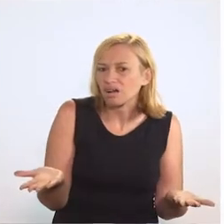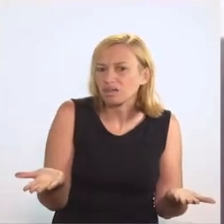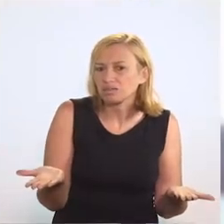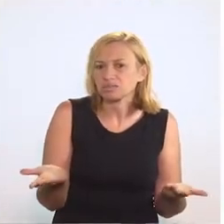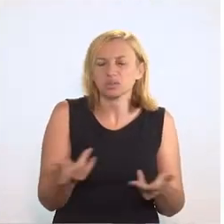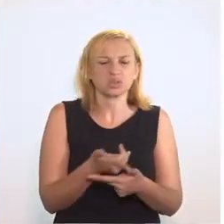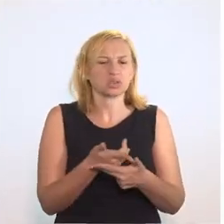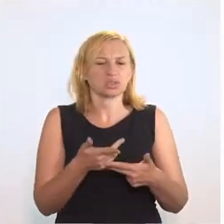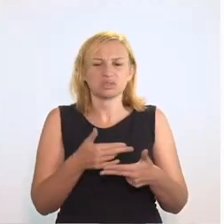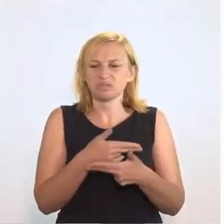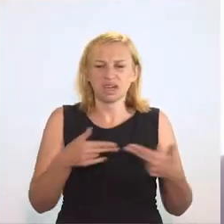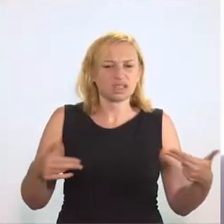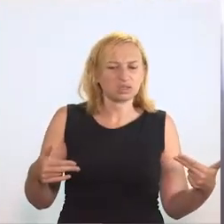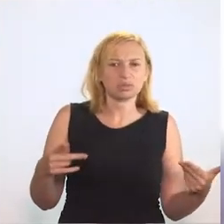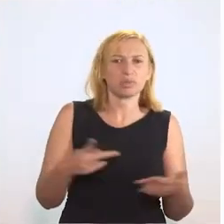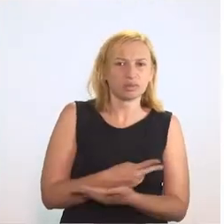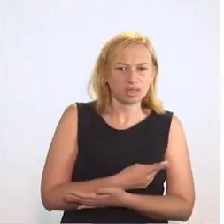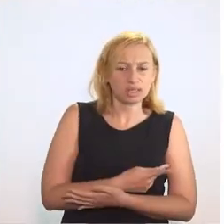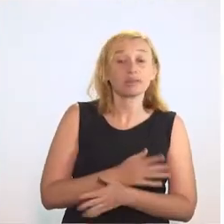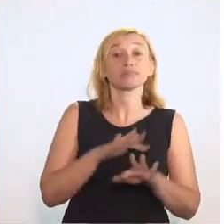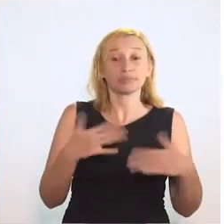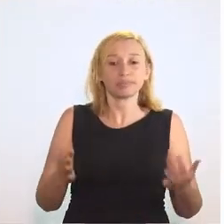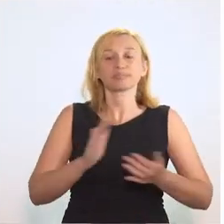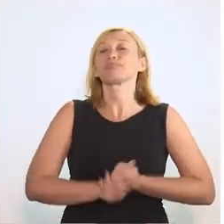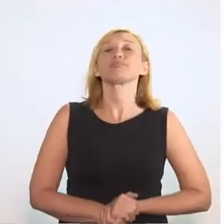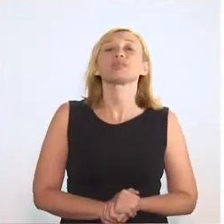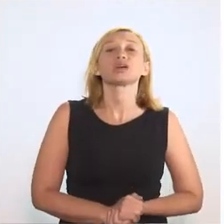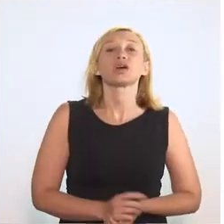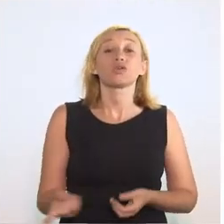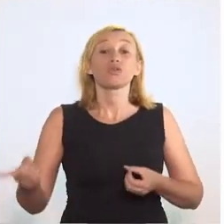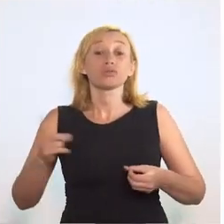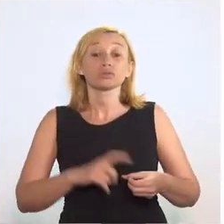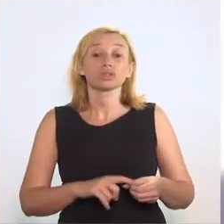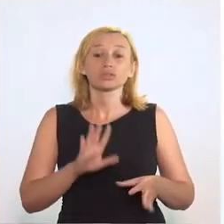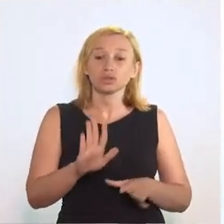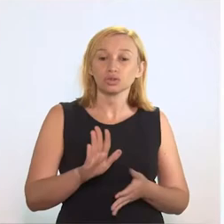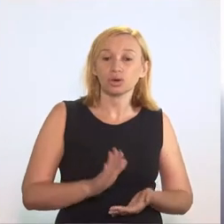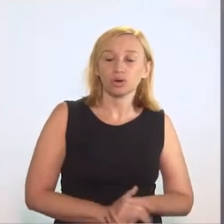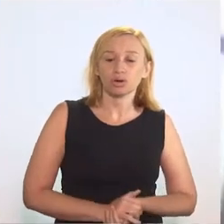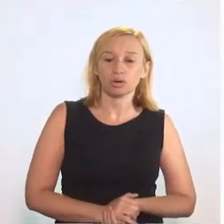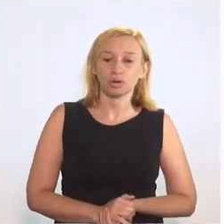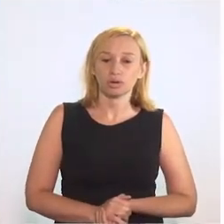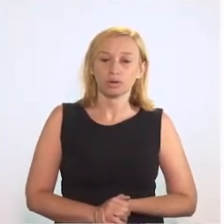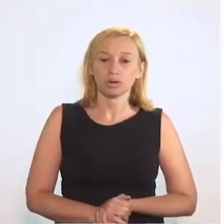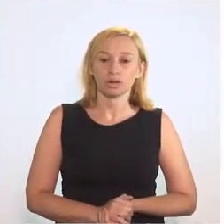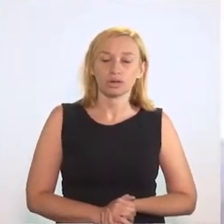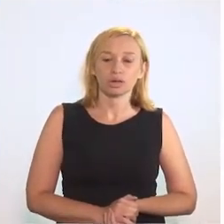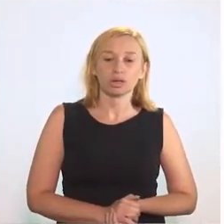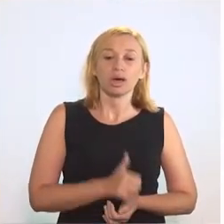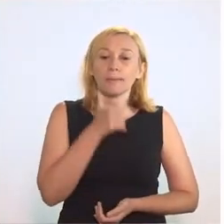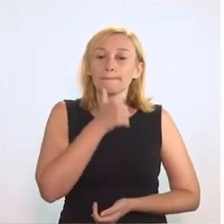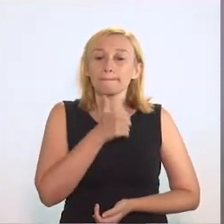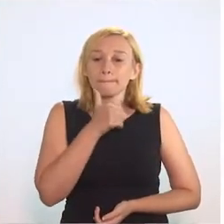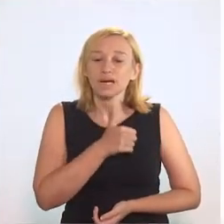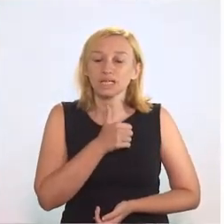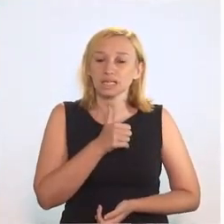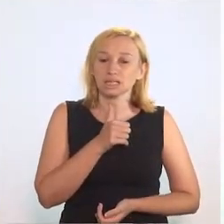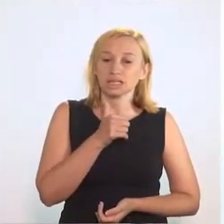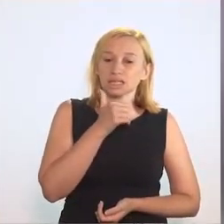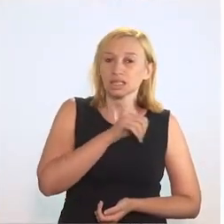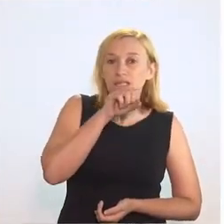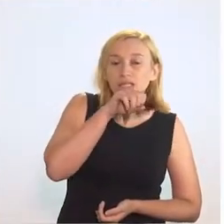assim, tem todo uma treta para a gente lidar nesse campo. Uhum. Mas, enfim, voltando só para o campo, que só, né,